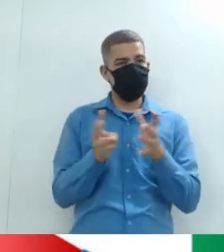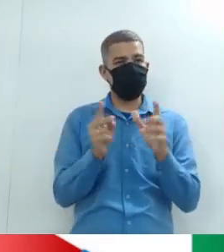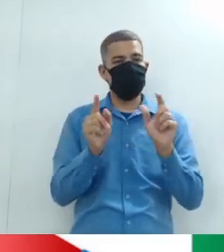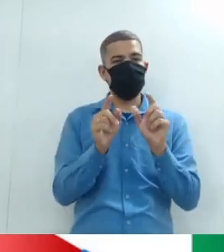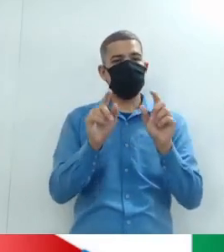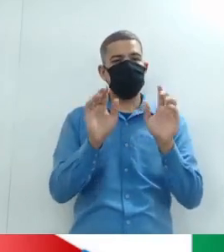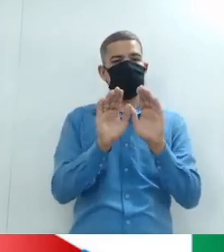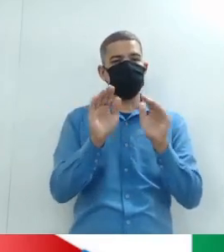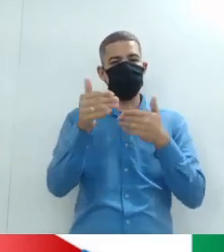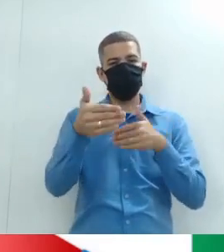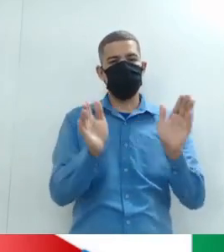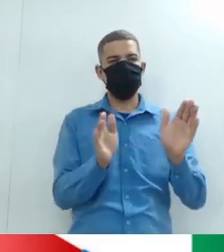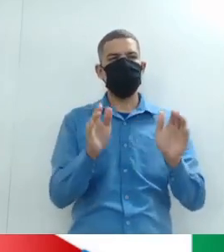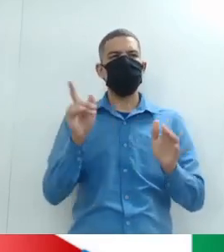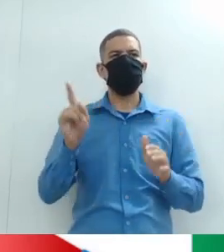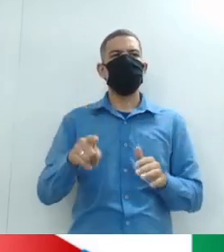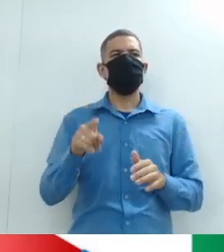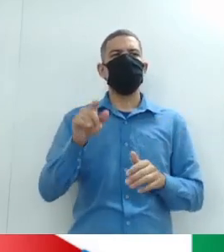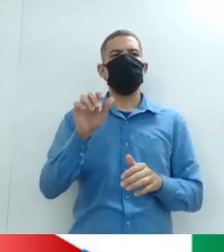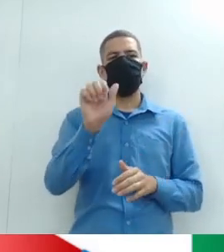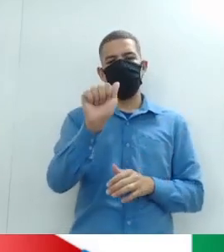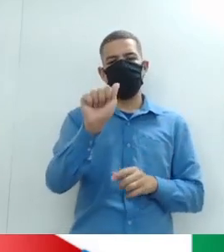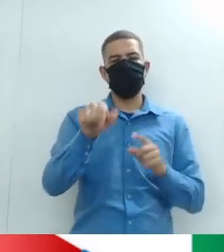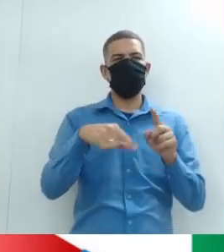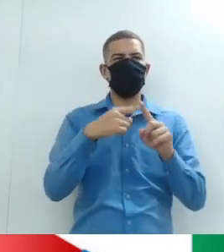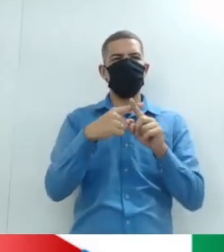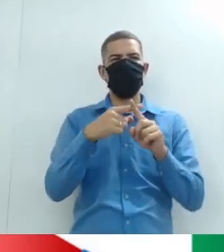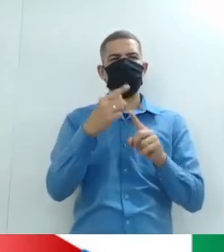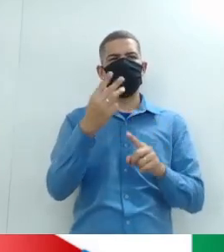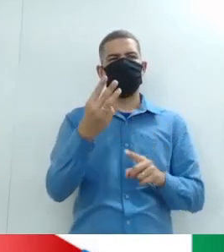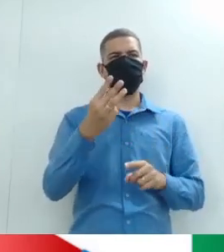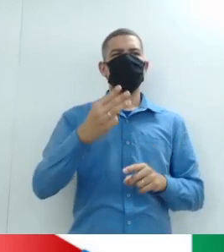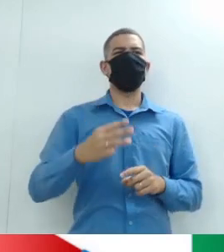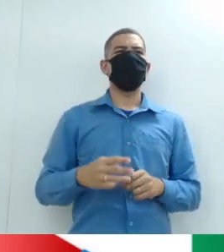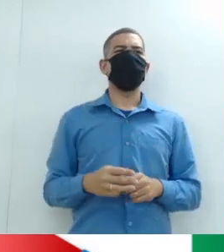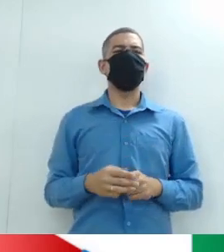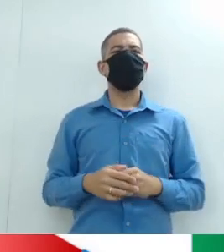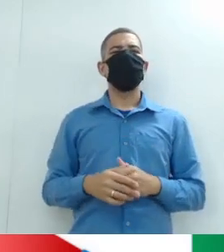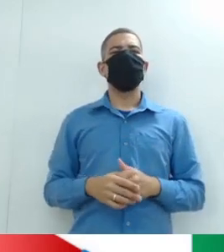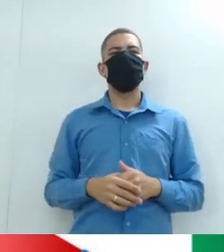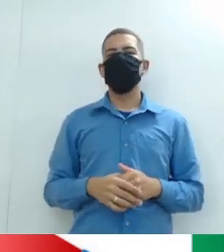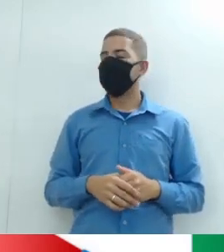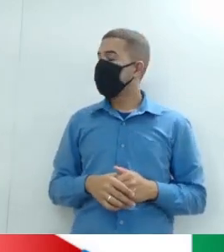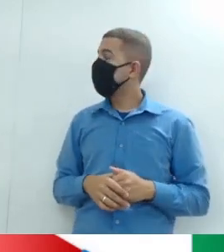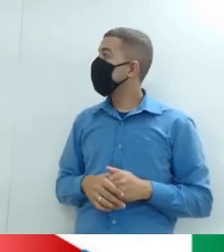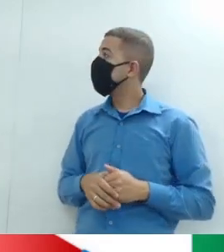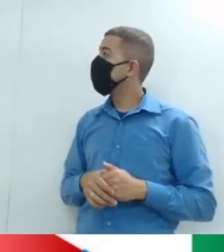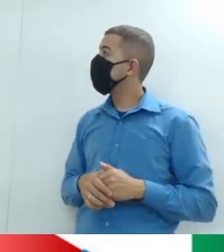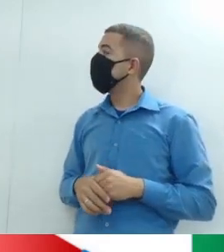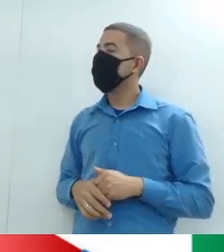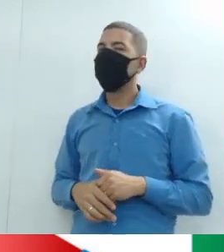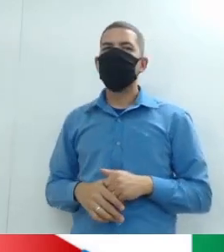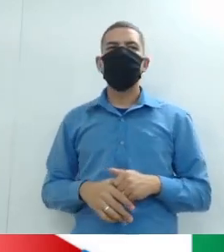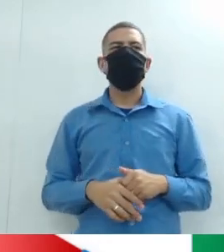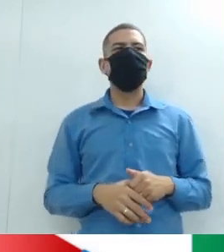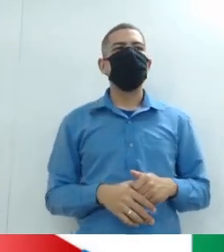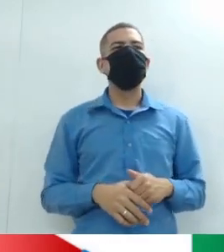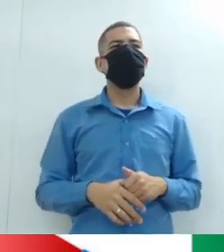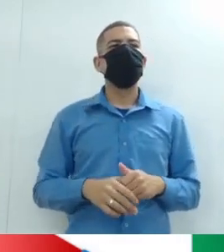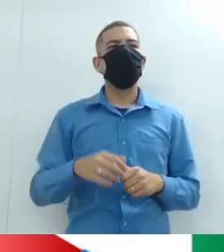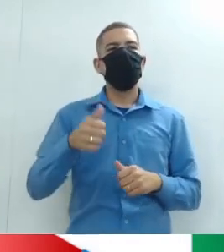vai ser A ao cubo, ou seja, 125 igual a ao cubo. Esse 125 eu